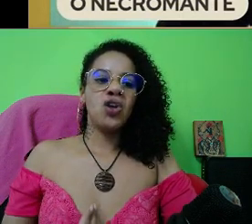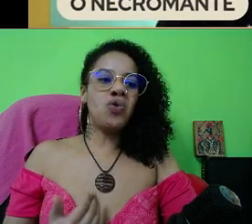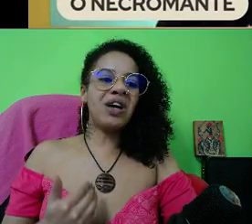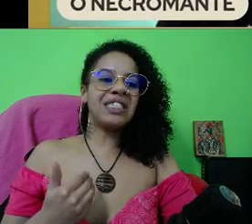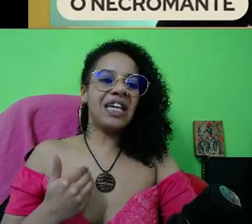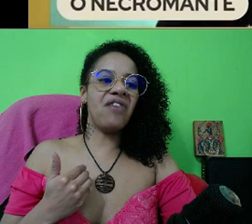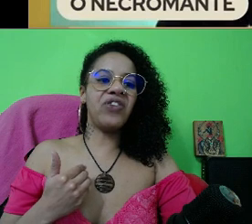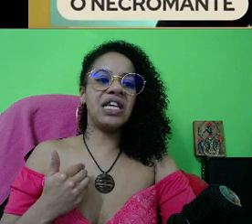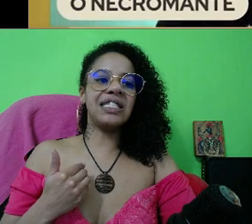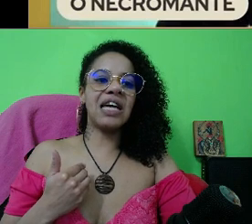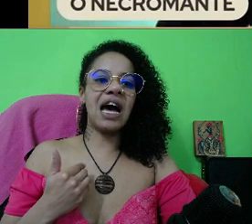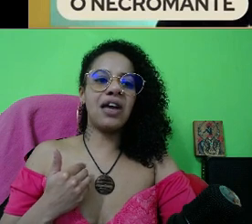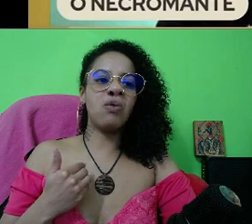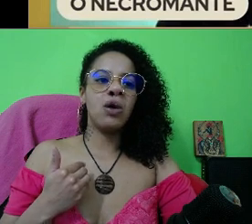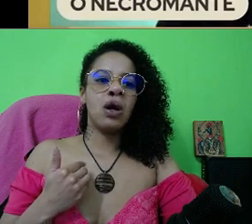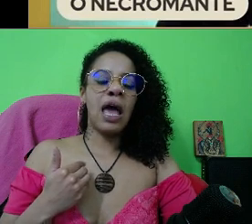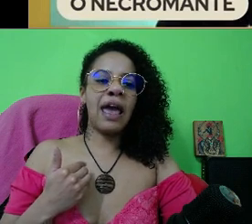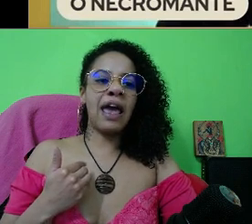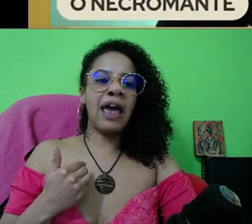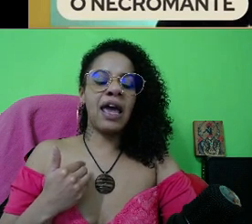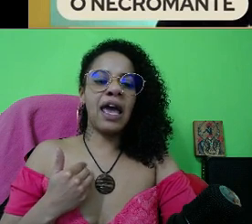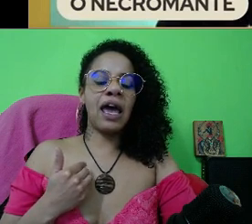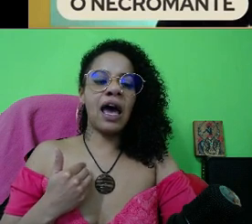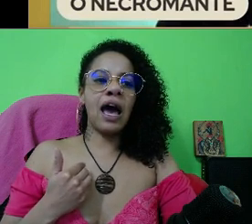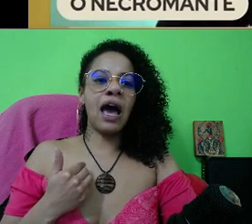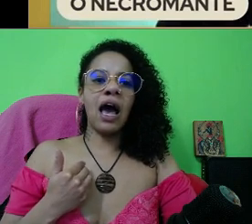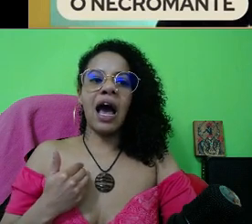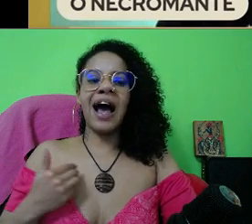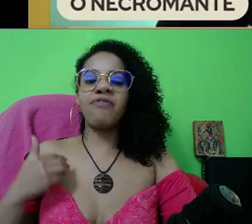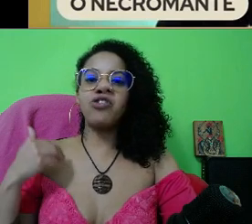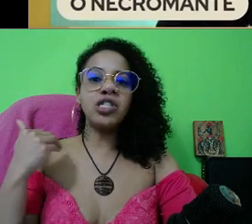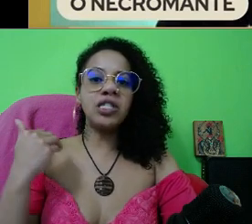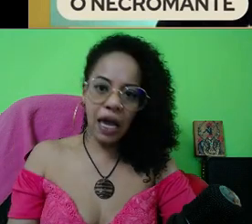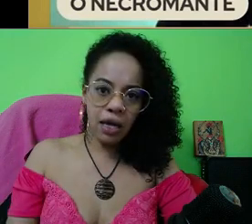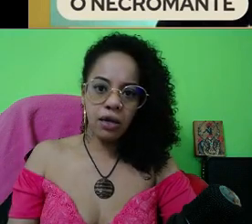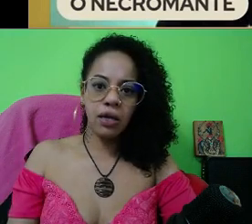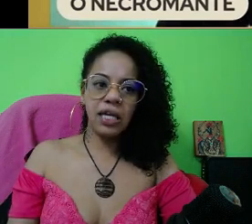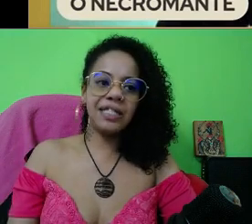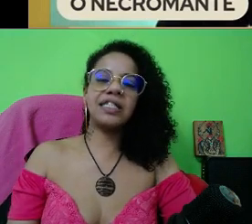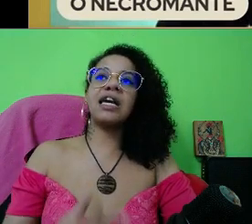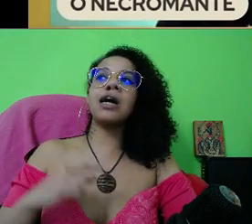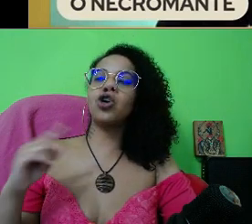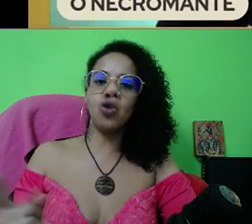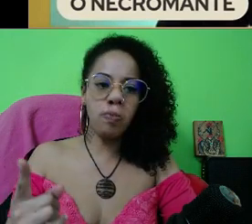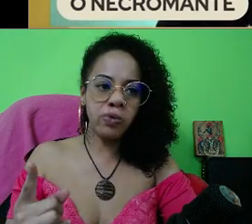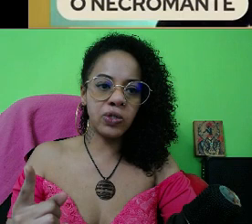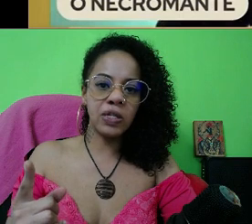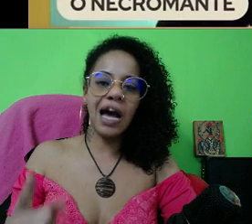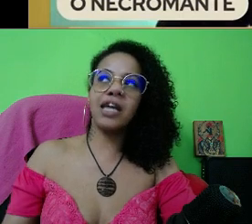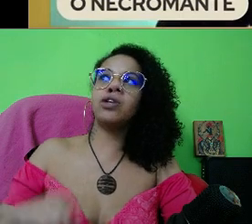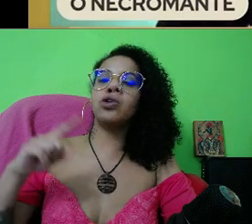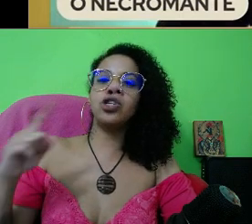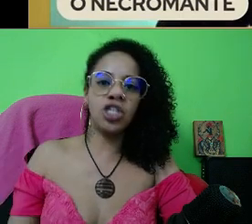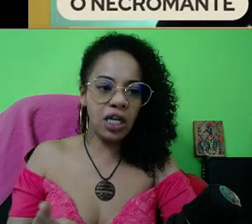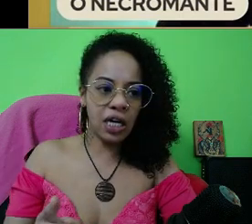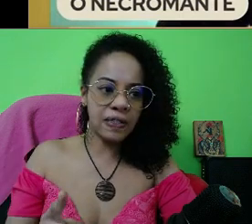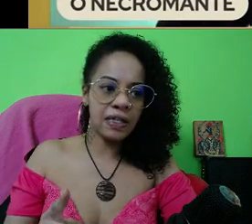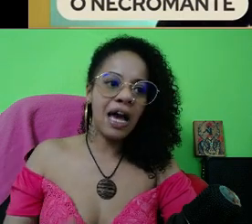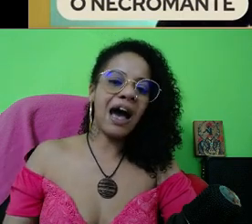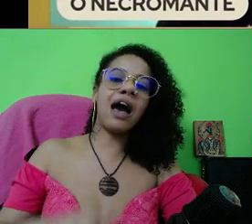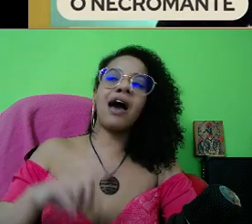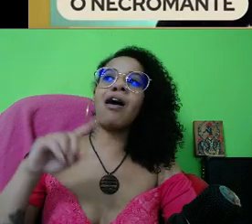nunca se referenciaram é a você e sim a grupos a